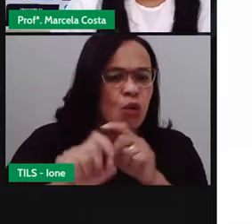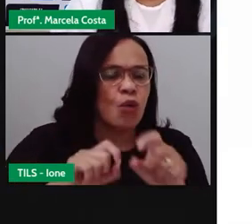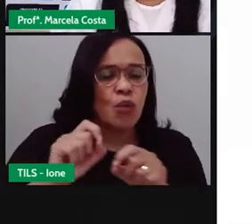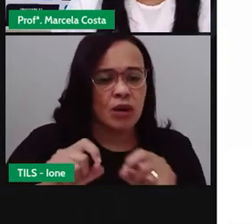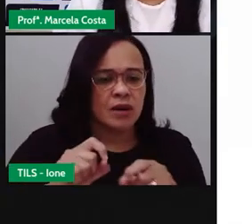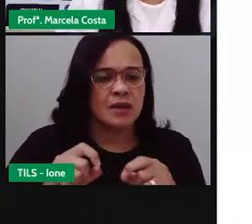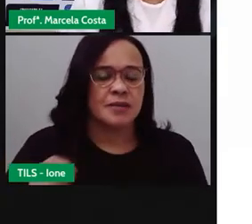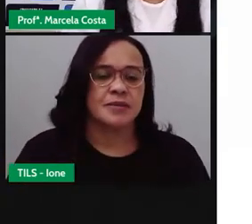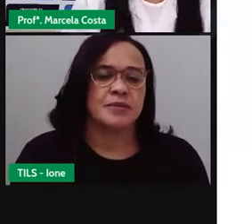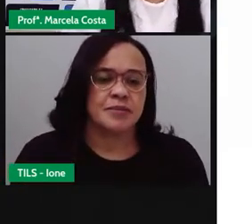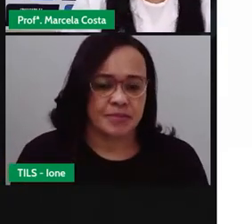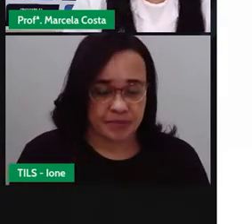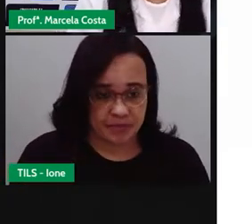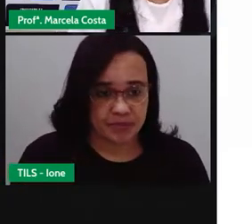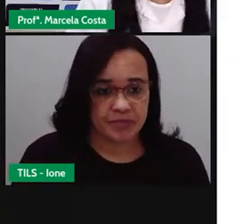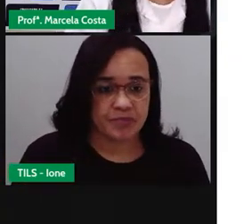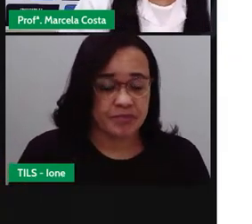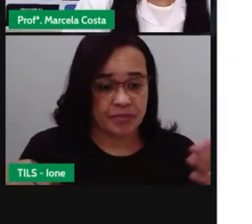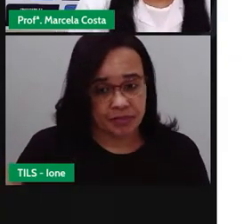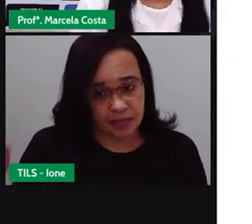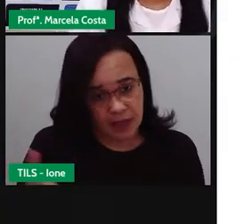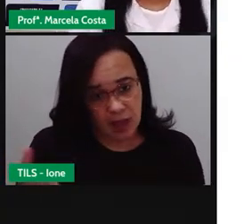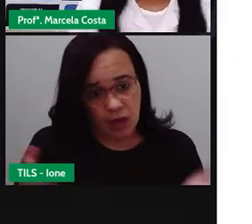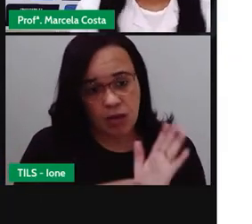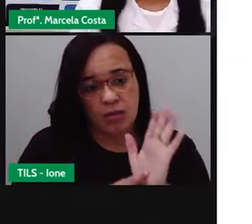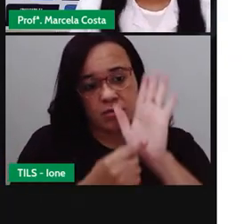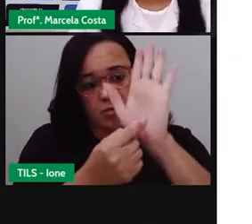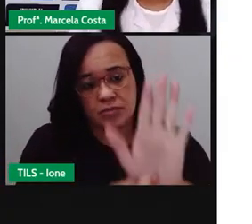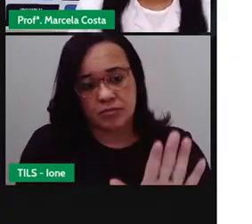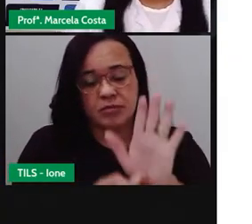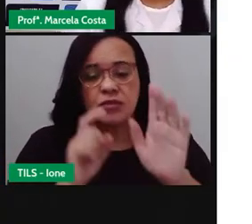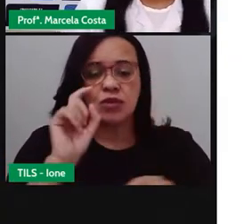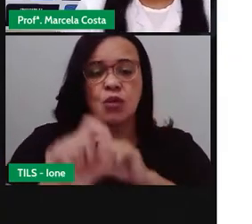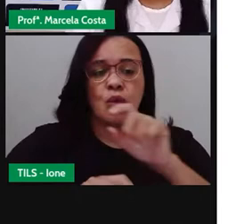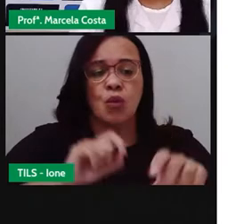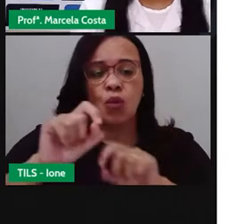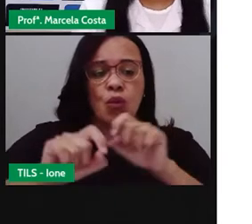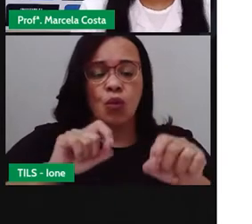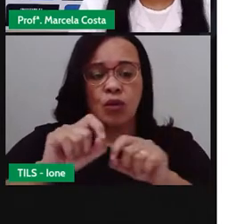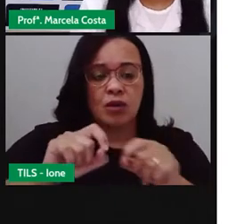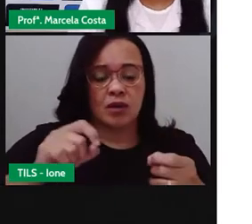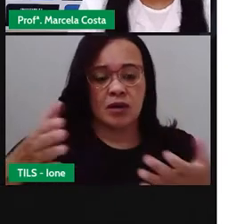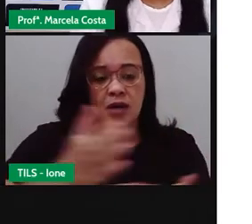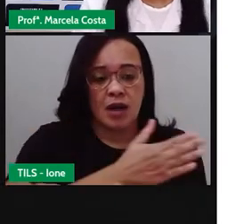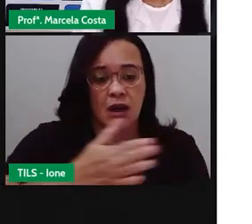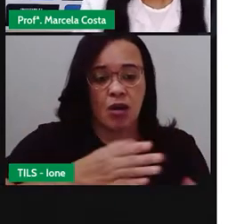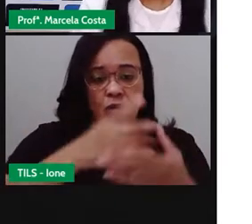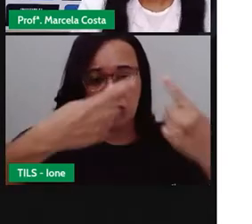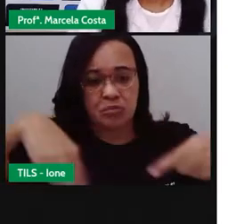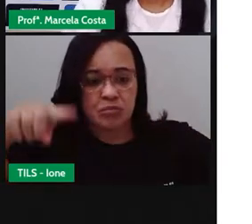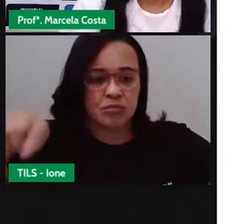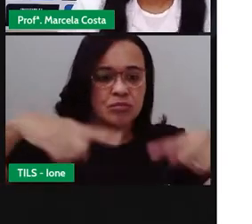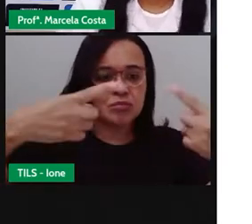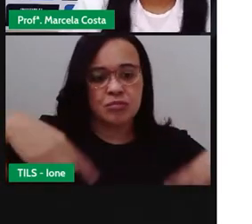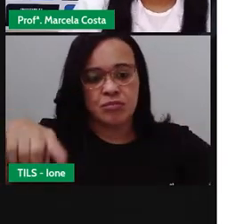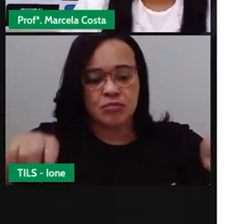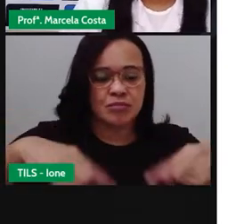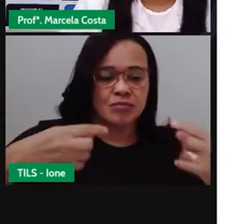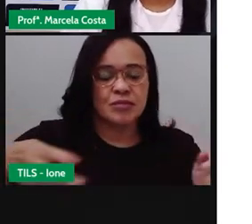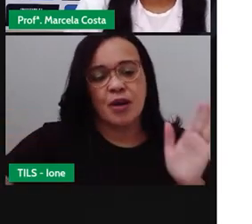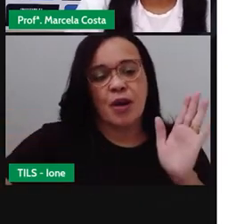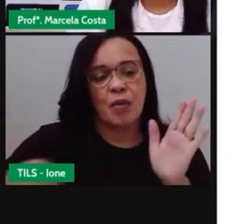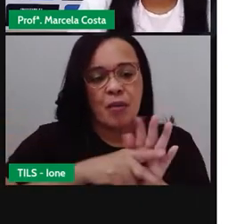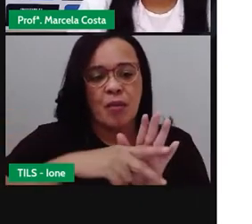Crianças, agora nós vamos apresentar aqui o nome de alguns ritmos nordestinos. E aí eu vou pedir para